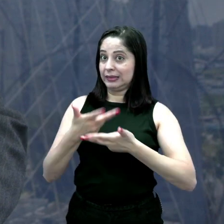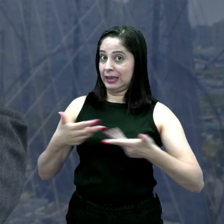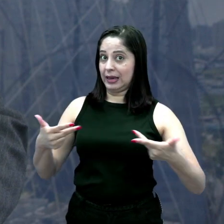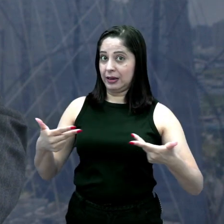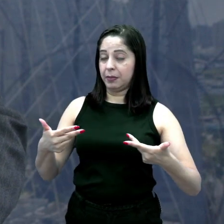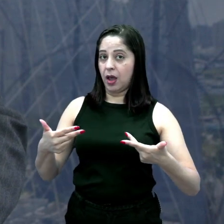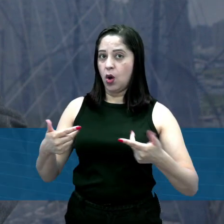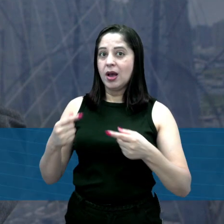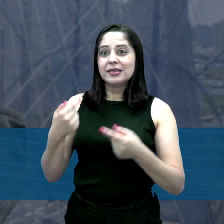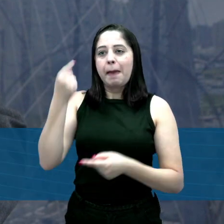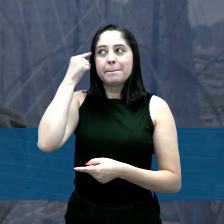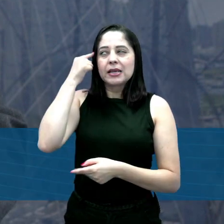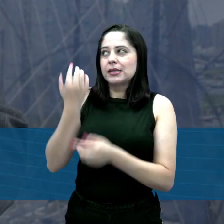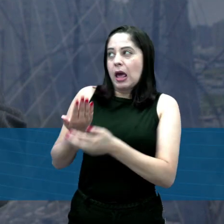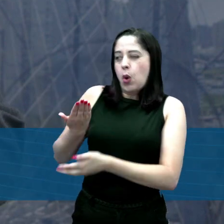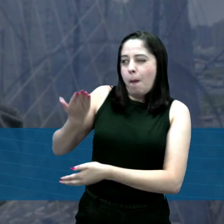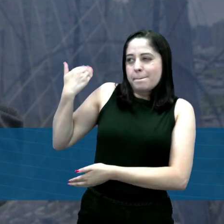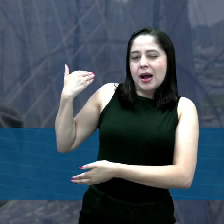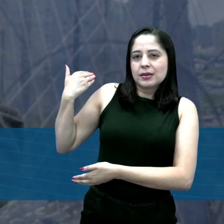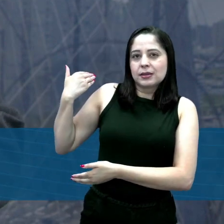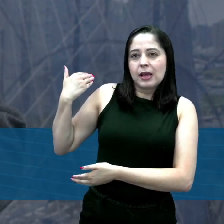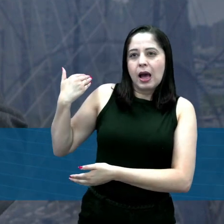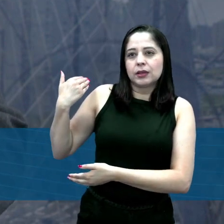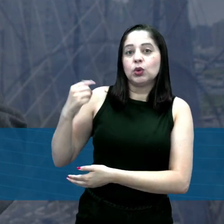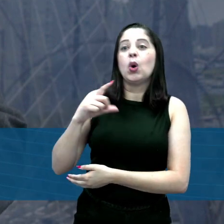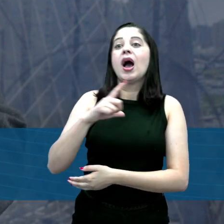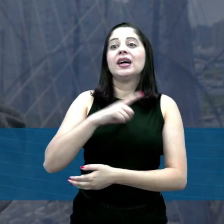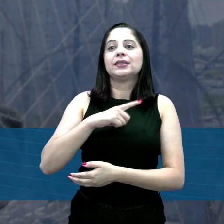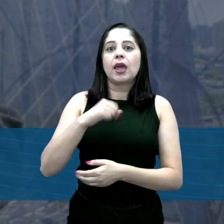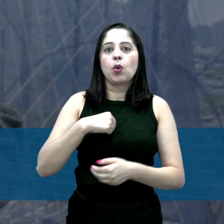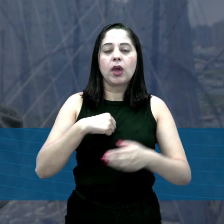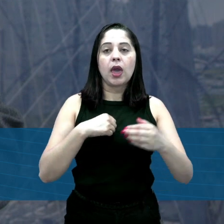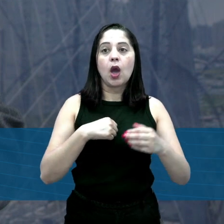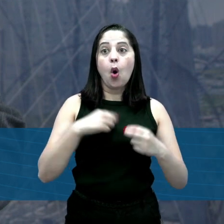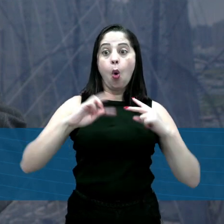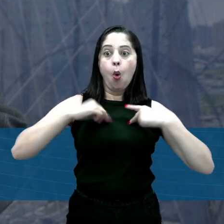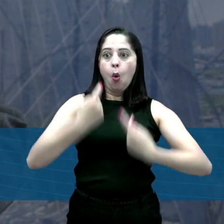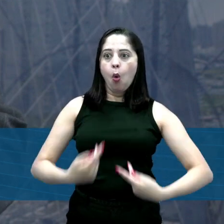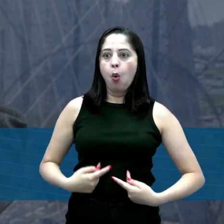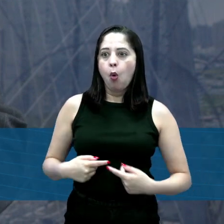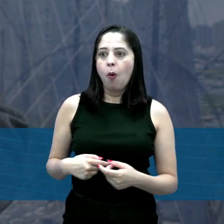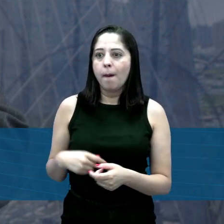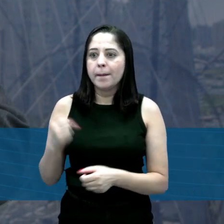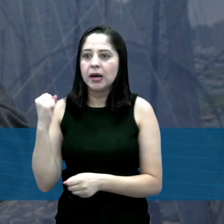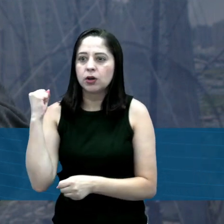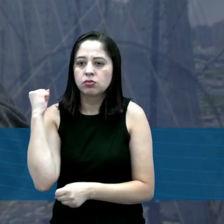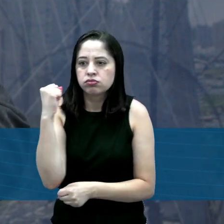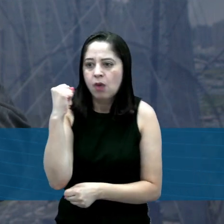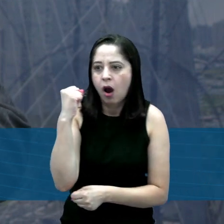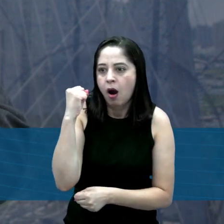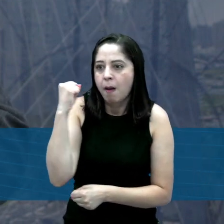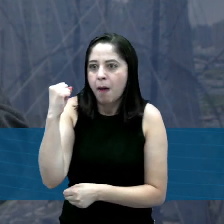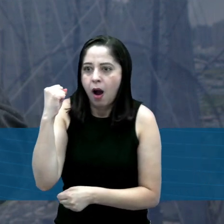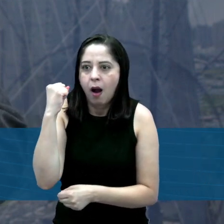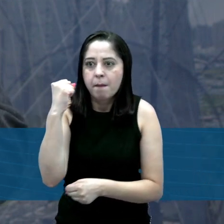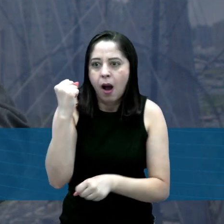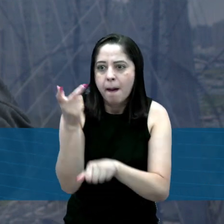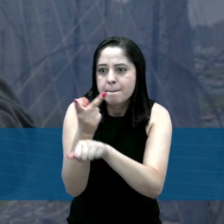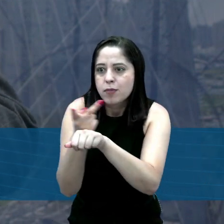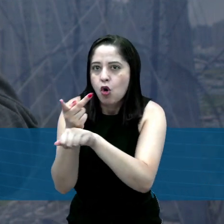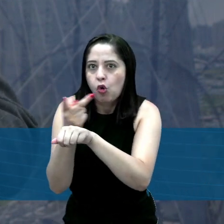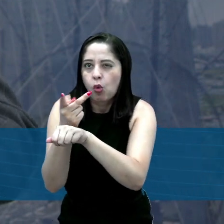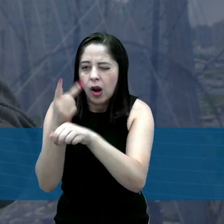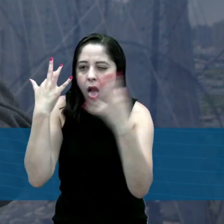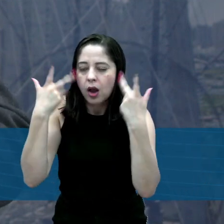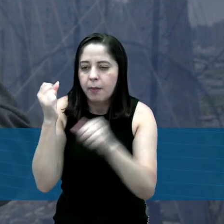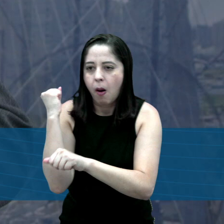analisar antropologicamente, tinha que sair da caverna só para caçar e voltar. E essa caça foi cada vez ficando mais distante